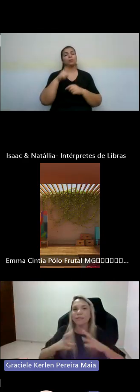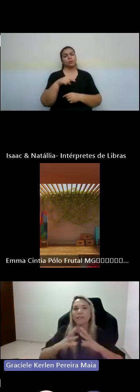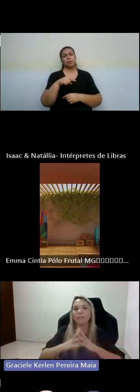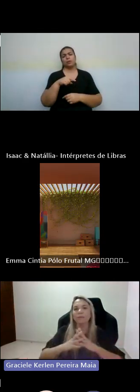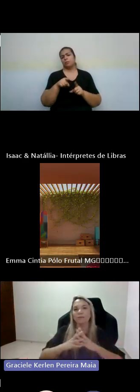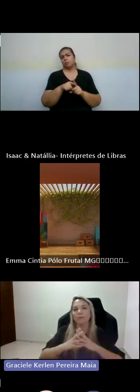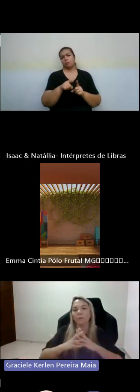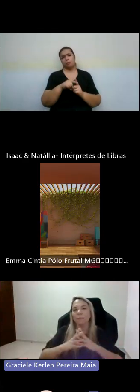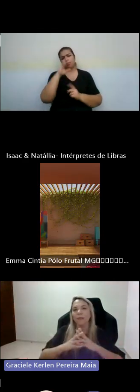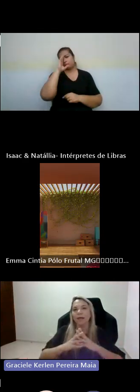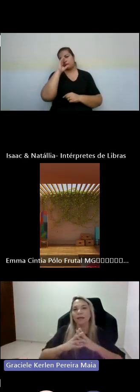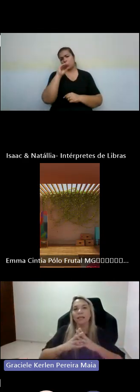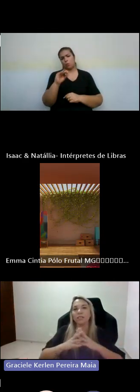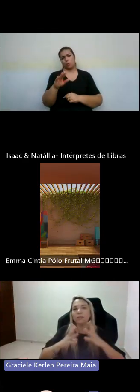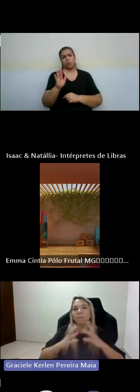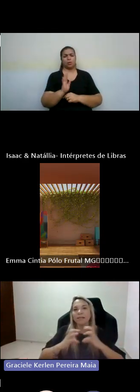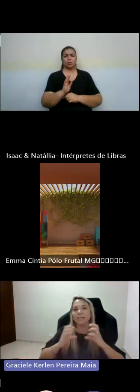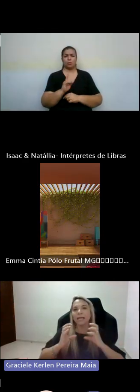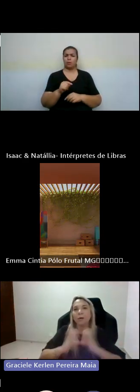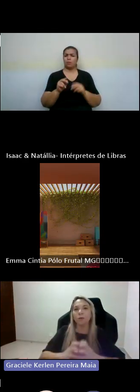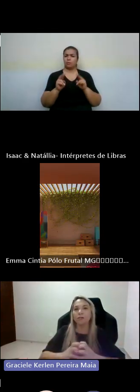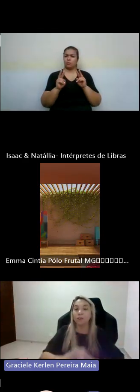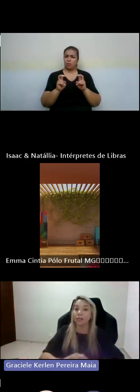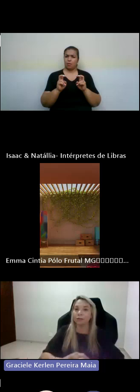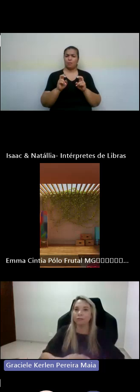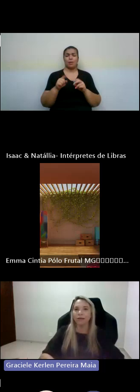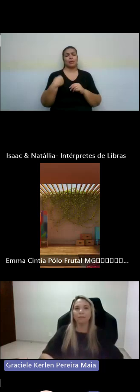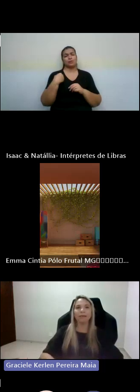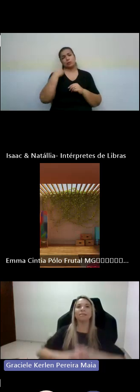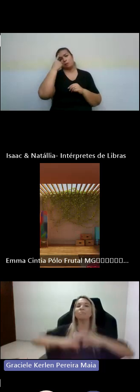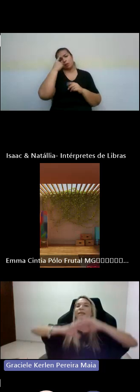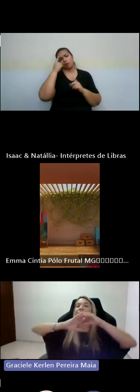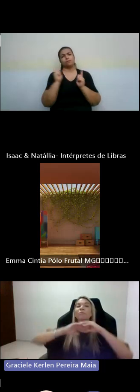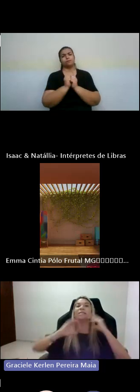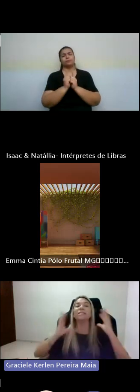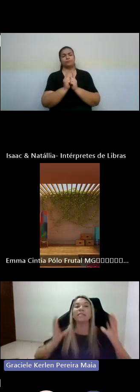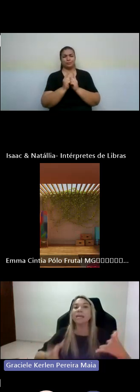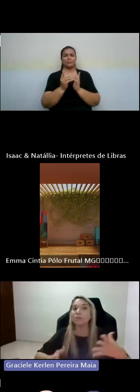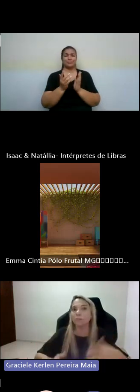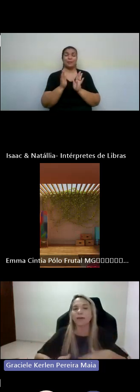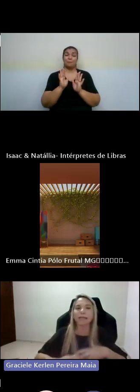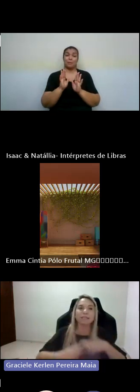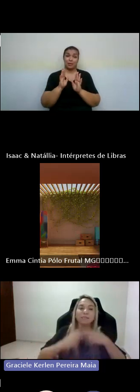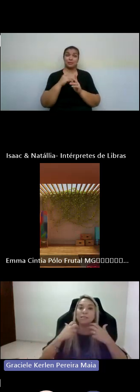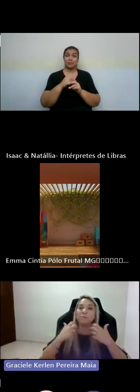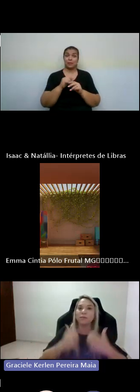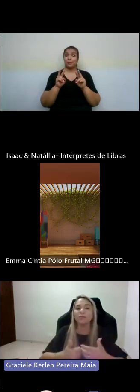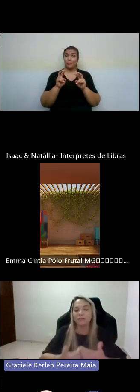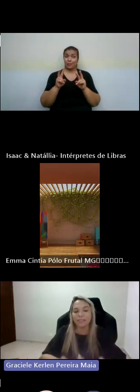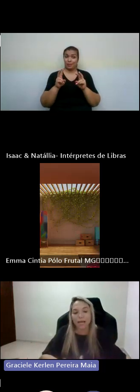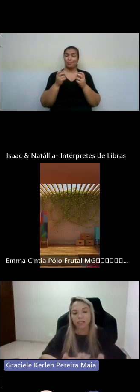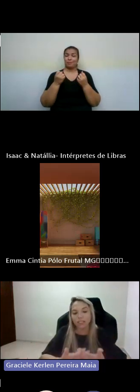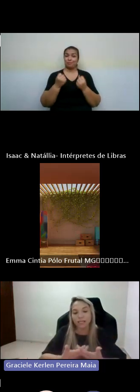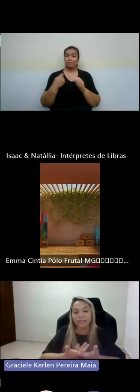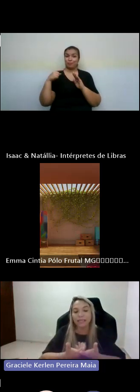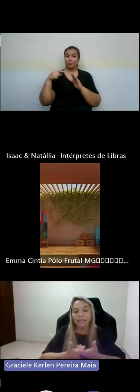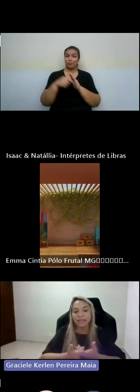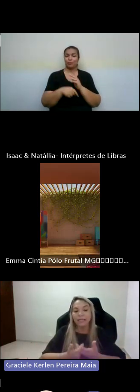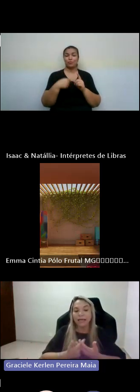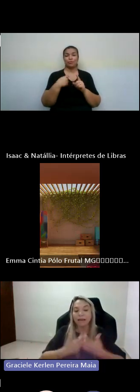tranquilo, né? Um tema muito que a gente pensa que ele é curtinho, mas é um tema muito extenso, porque as expressões faciais,